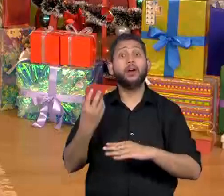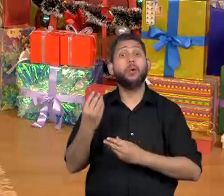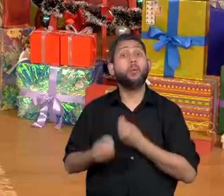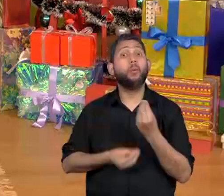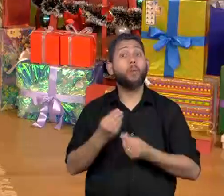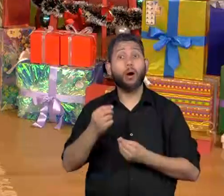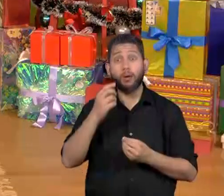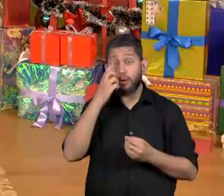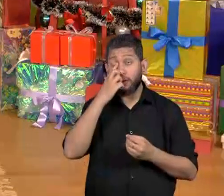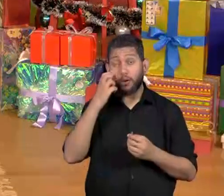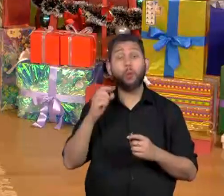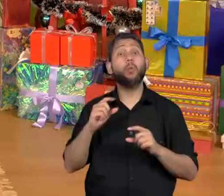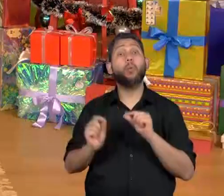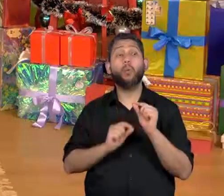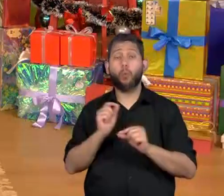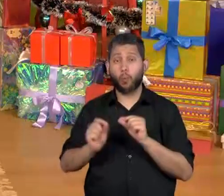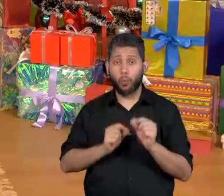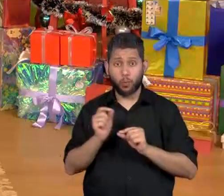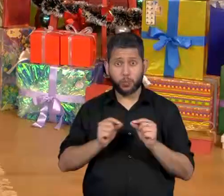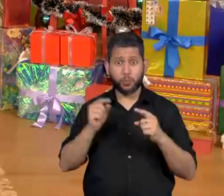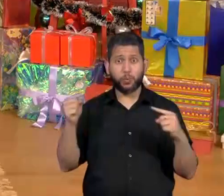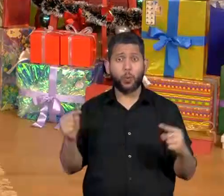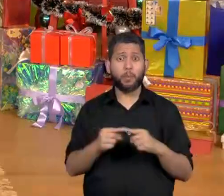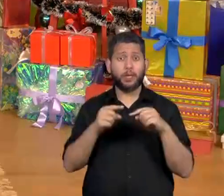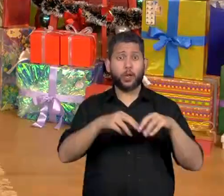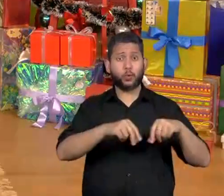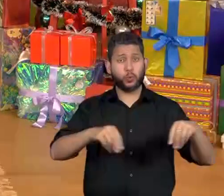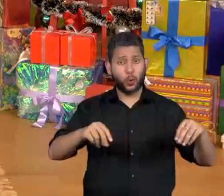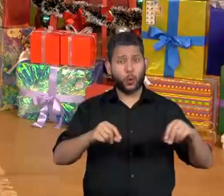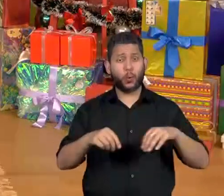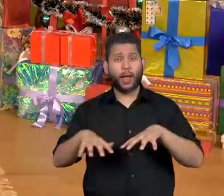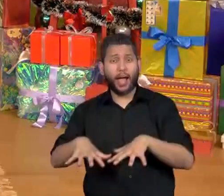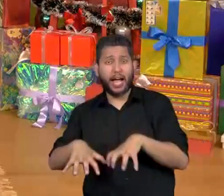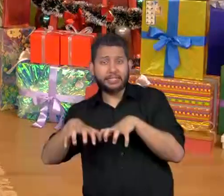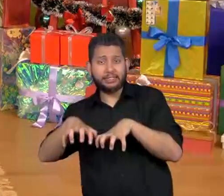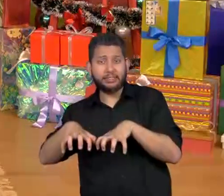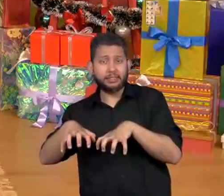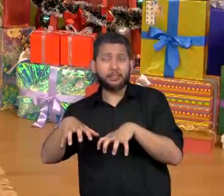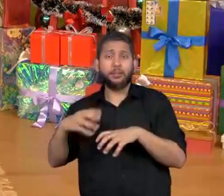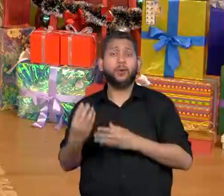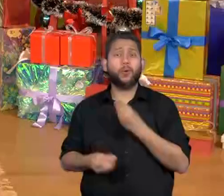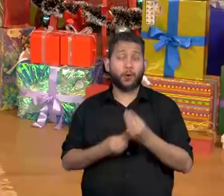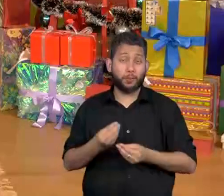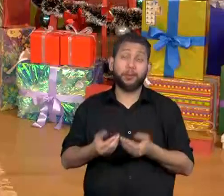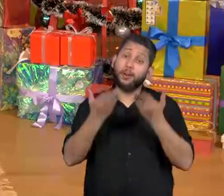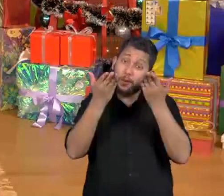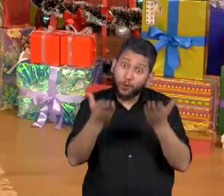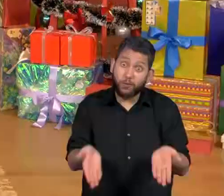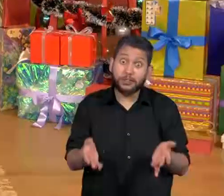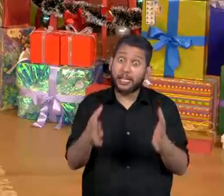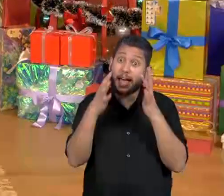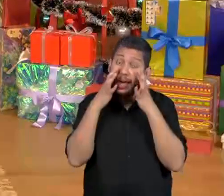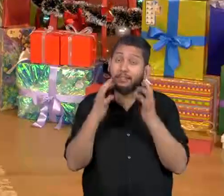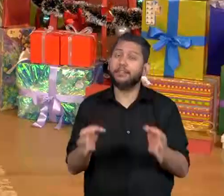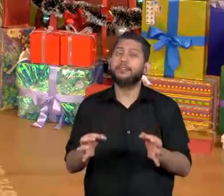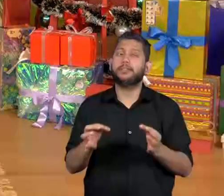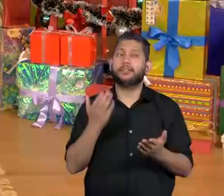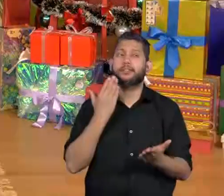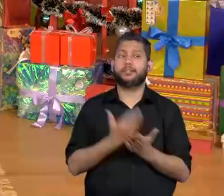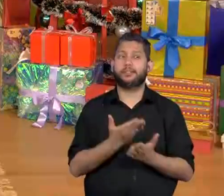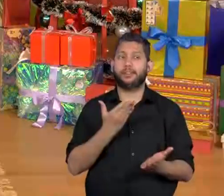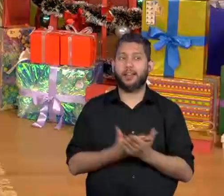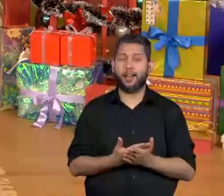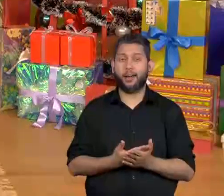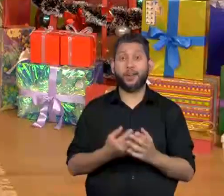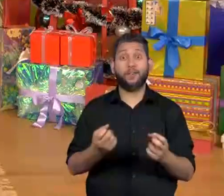é o ponto aí de relação entre solos e raízes. E aí eu convido para que todos fiquem ligados na aula, para que